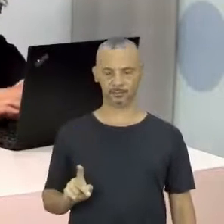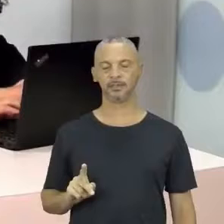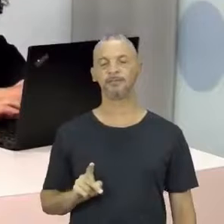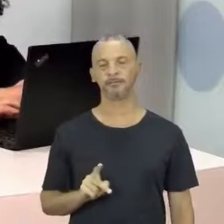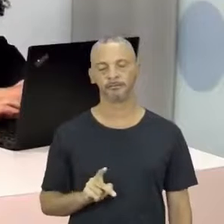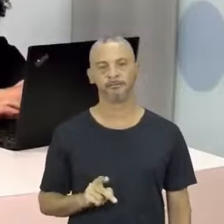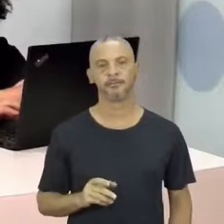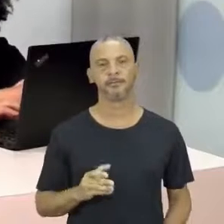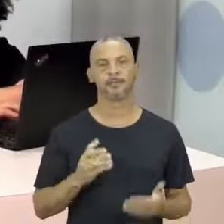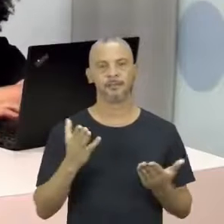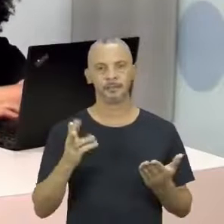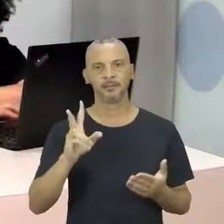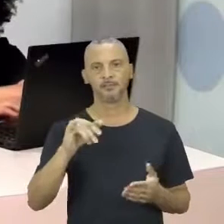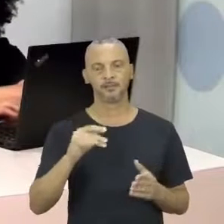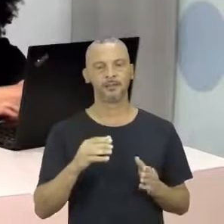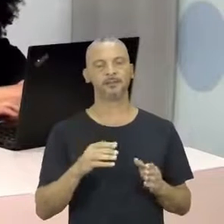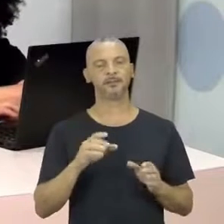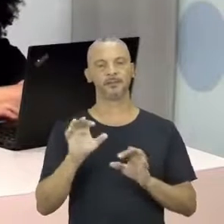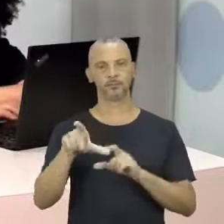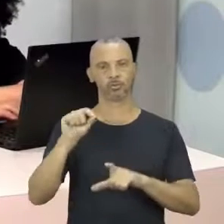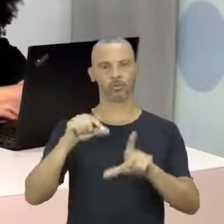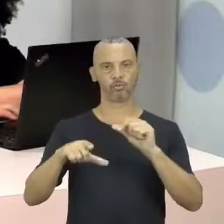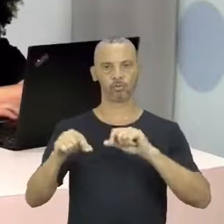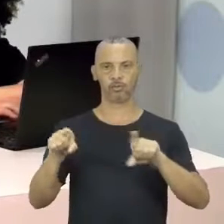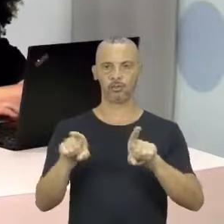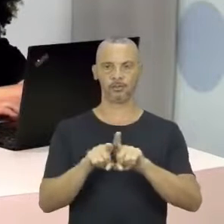que estarão habilitadas para escolha.